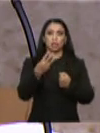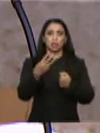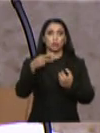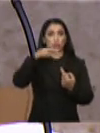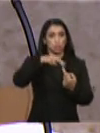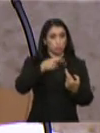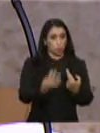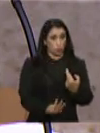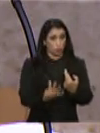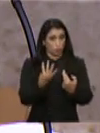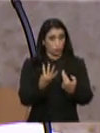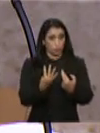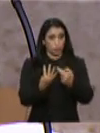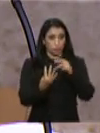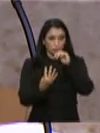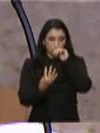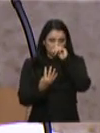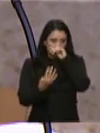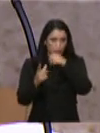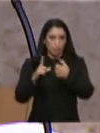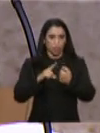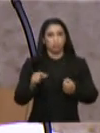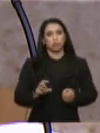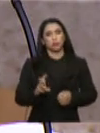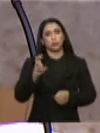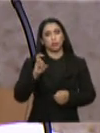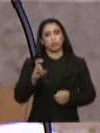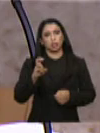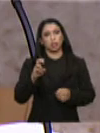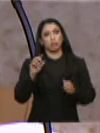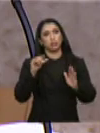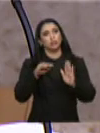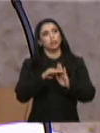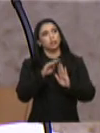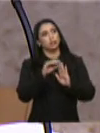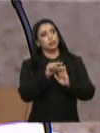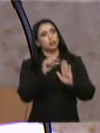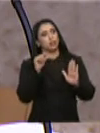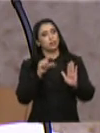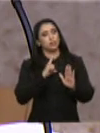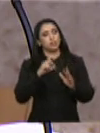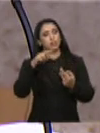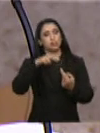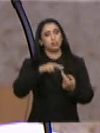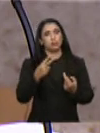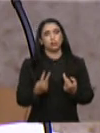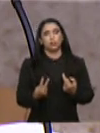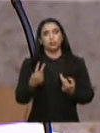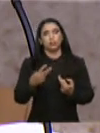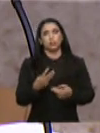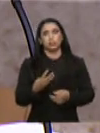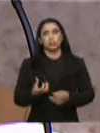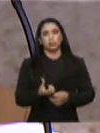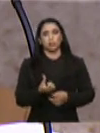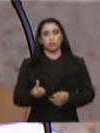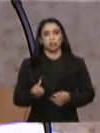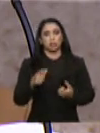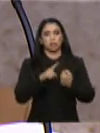inciso 4, artigo 5º, caput, incisos 2 e 36,